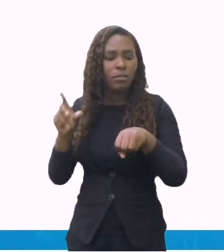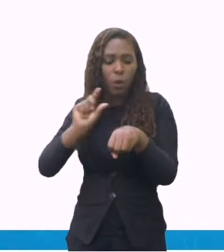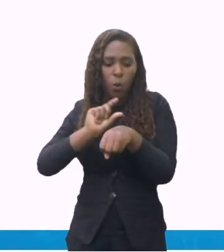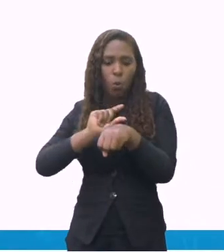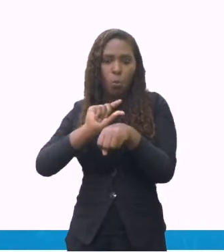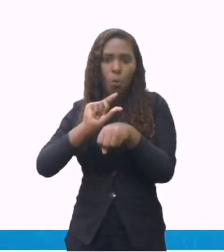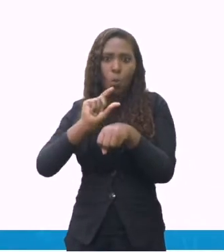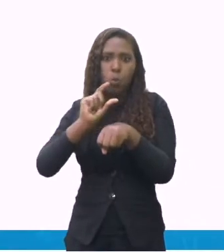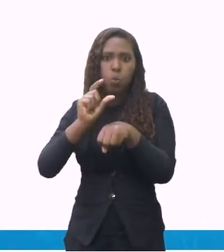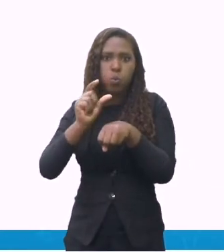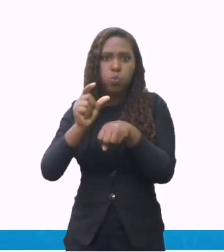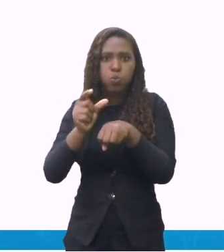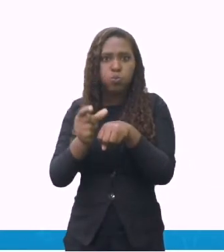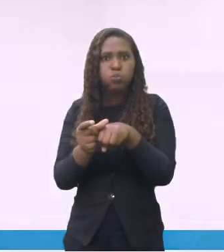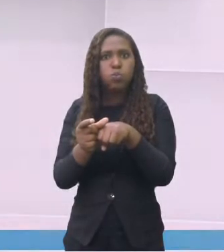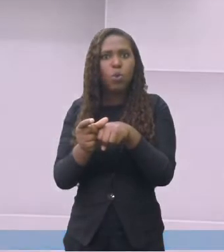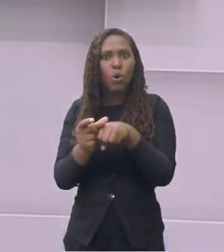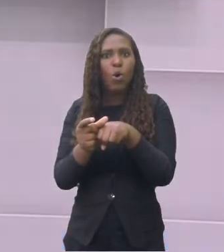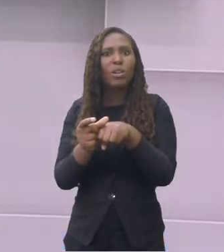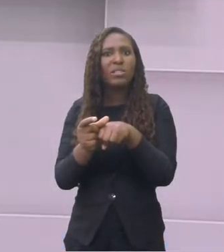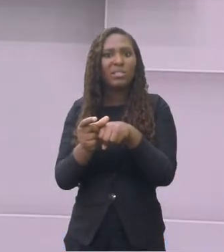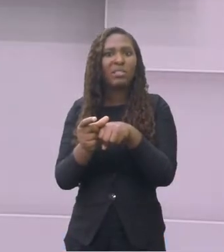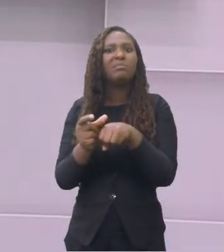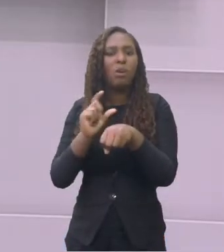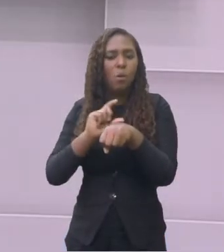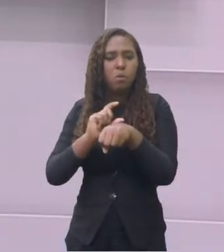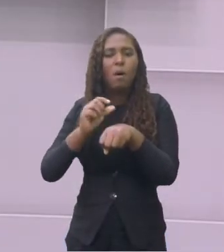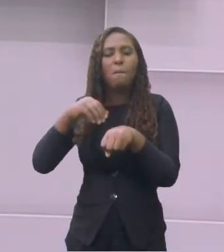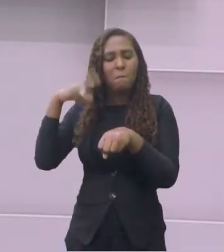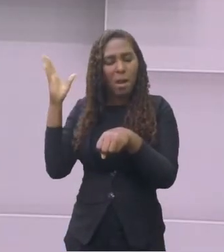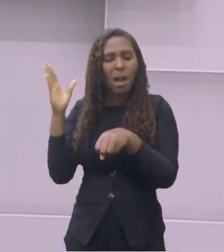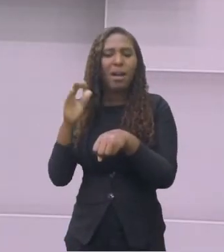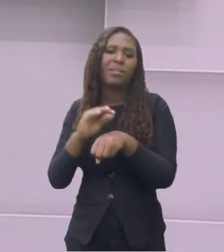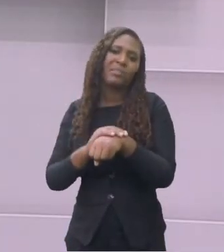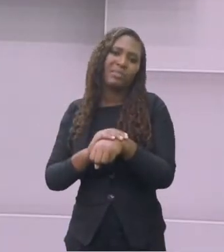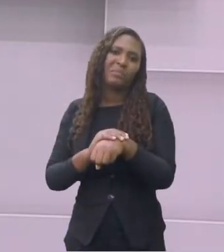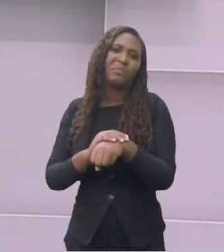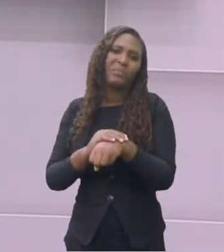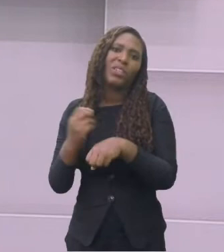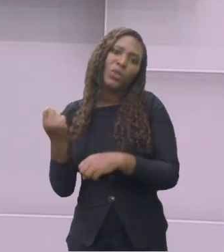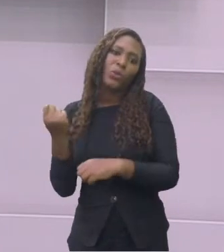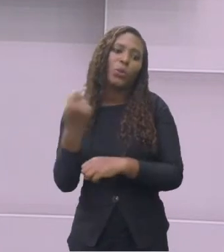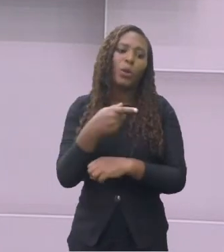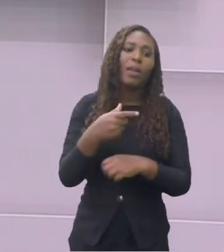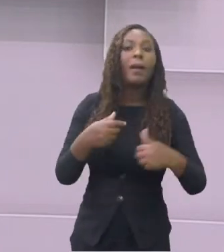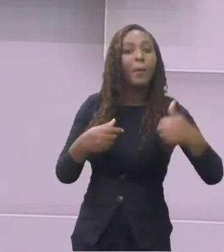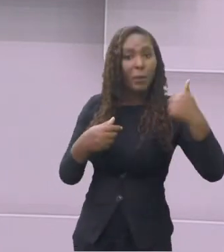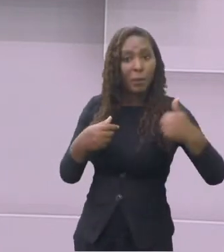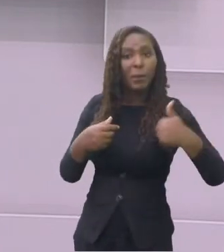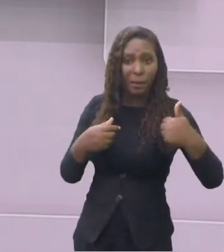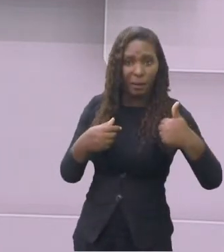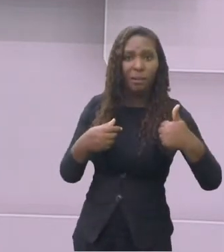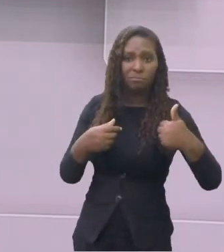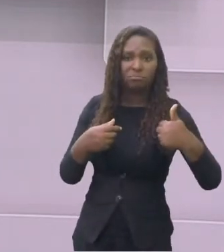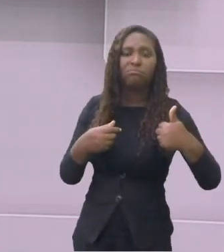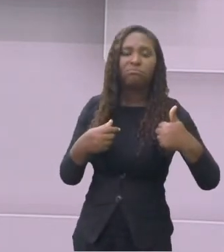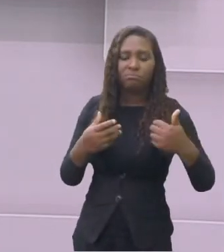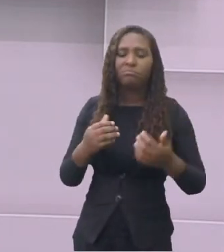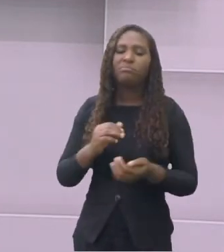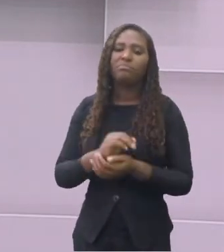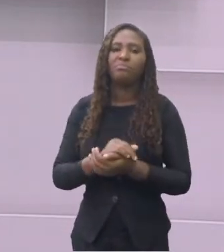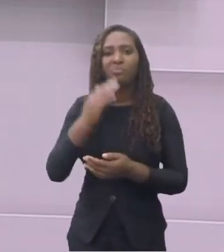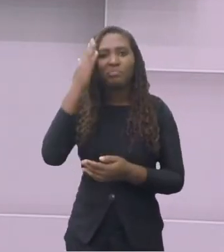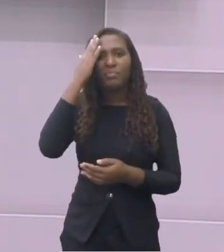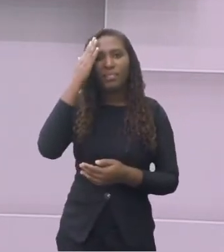dura e mais cristalina do que as rochas vulcânicas. Então, olha